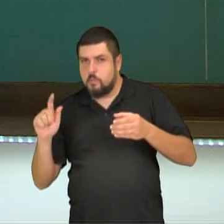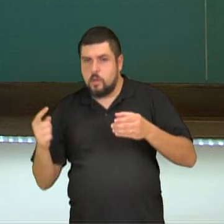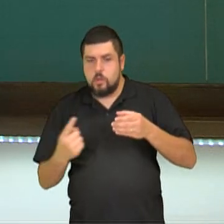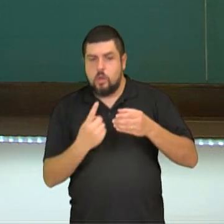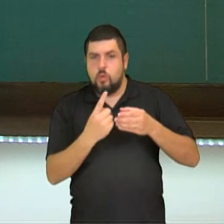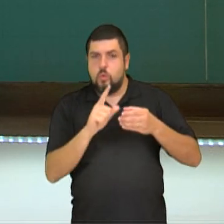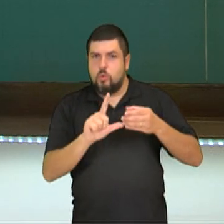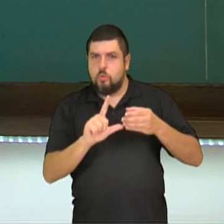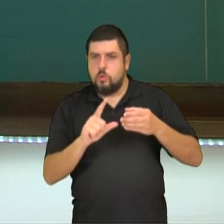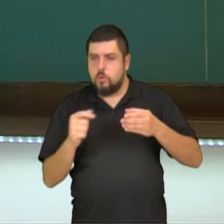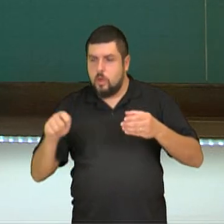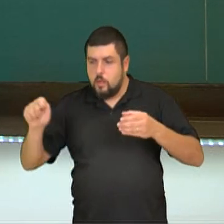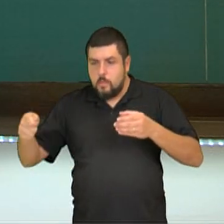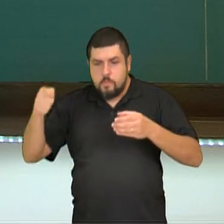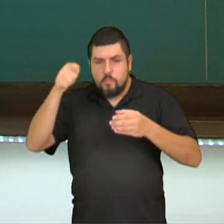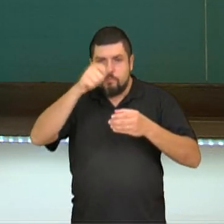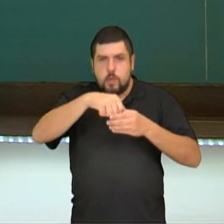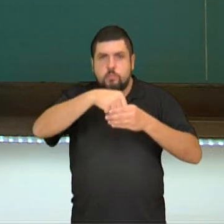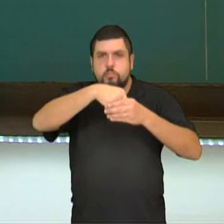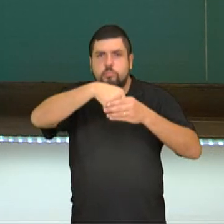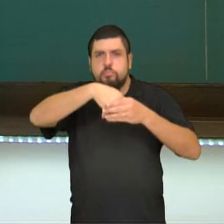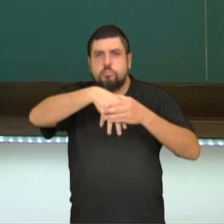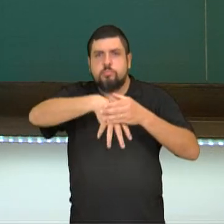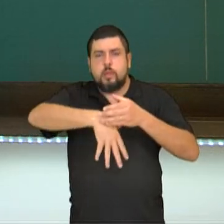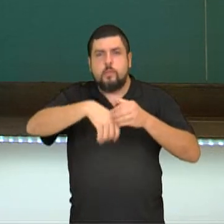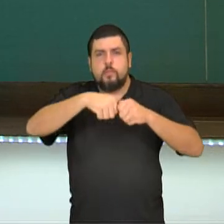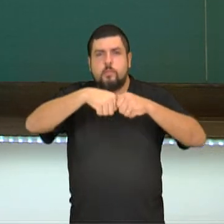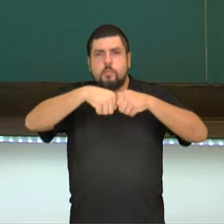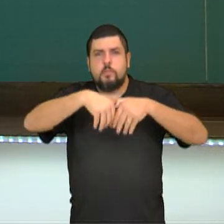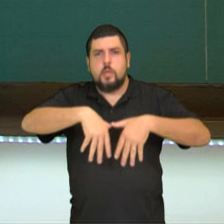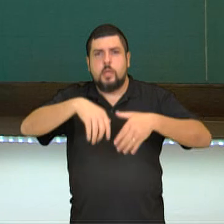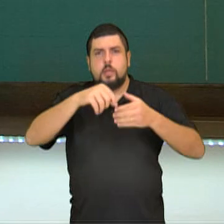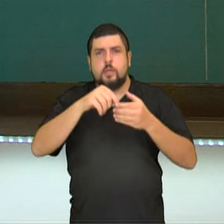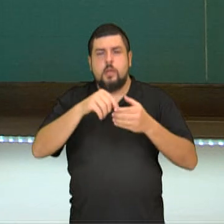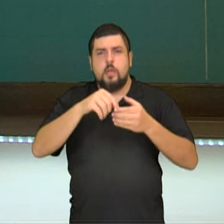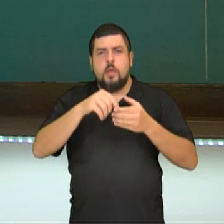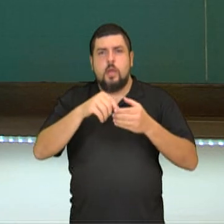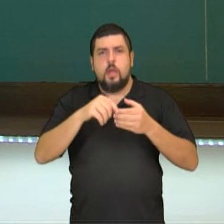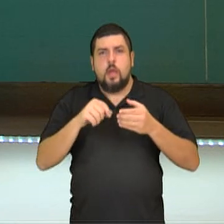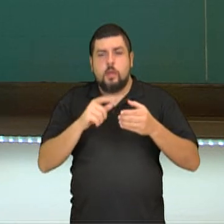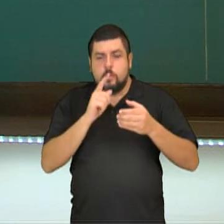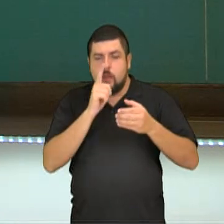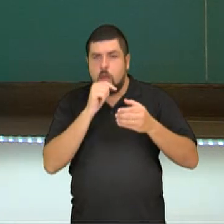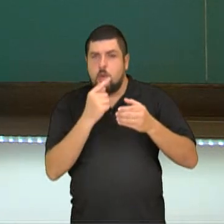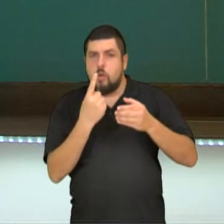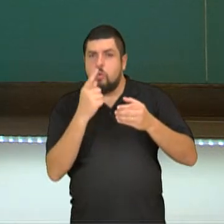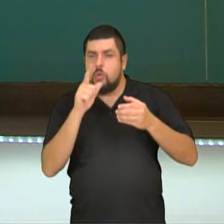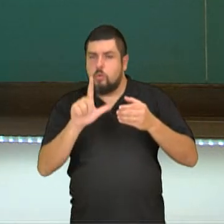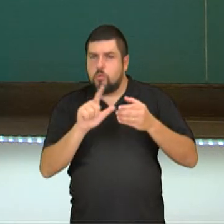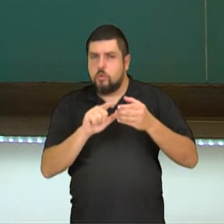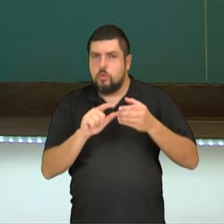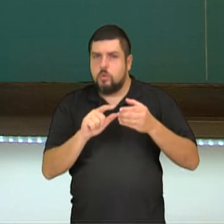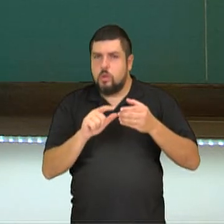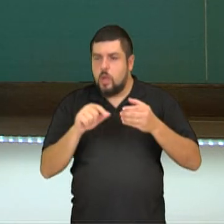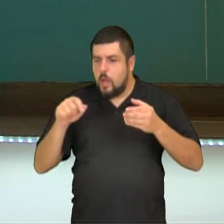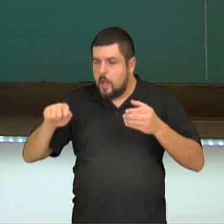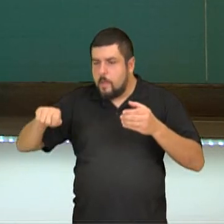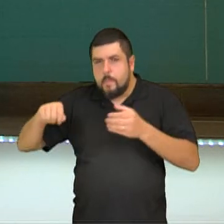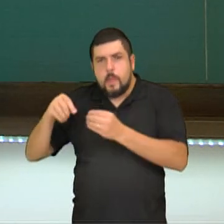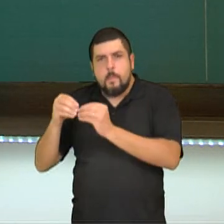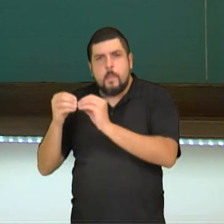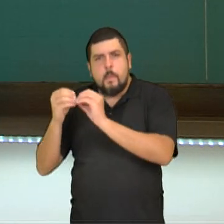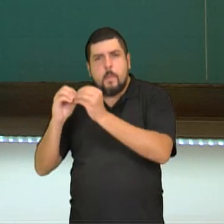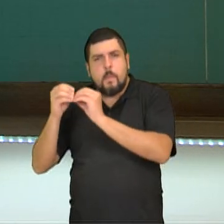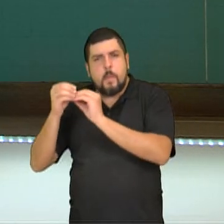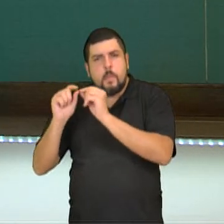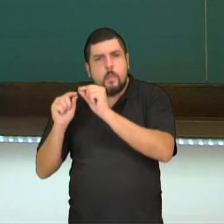uma dissolução, ou seja, espalhando dentro daquele volume de 1 litro de água as partículas ali do meu pozinho